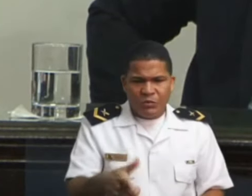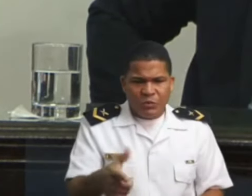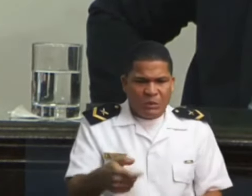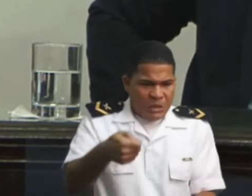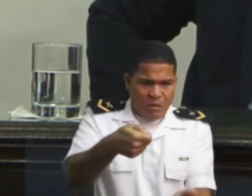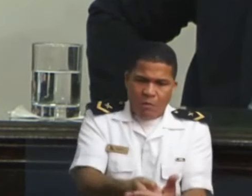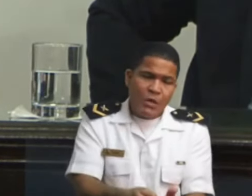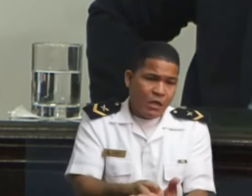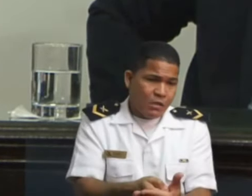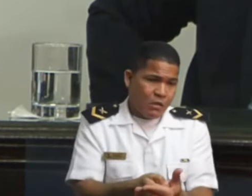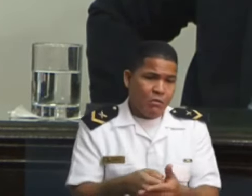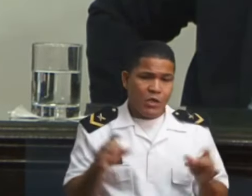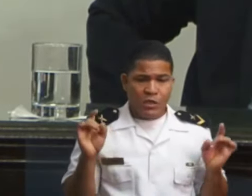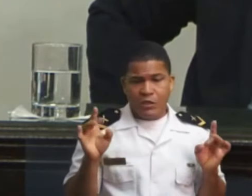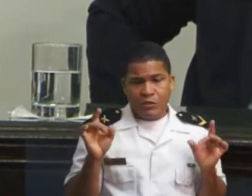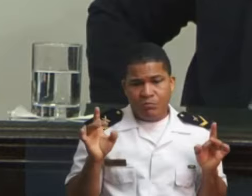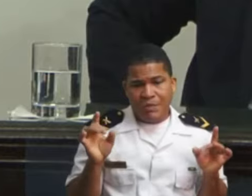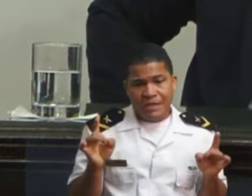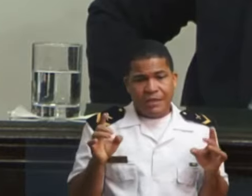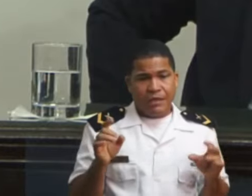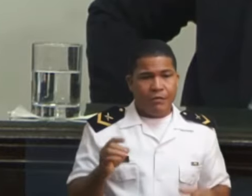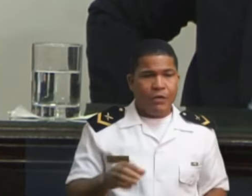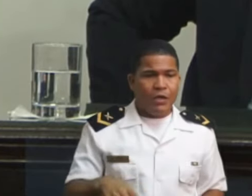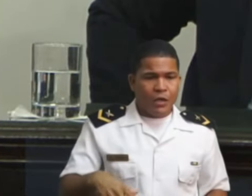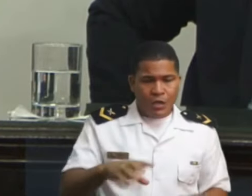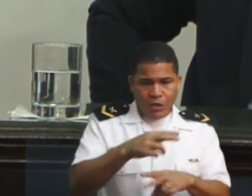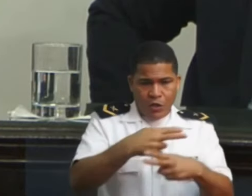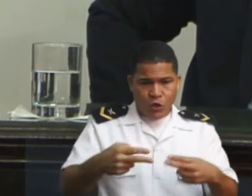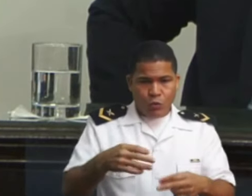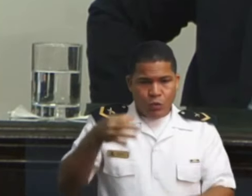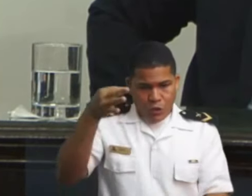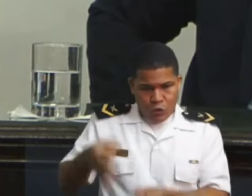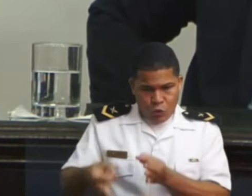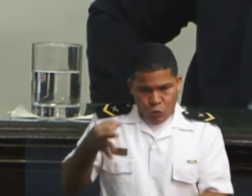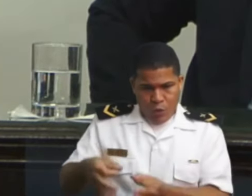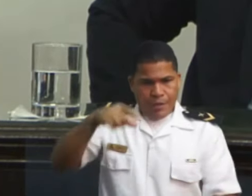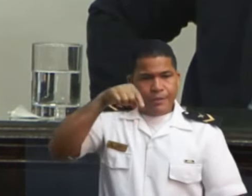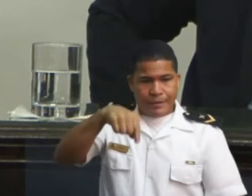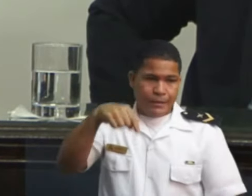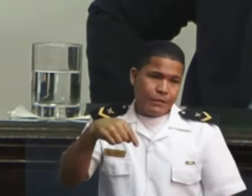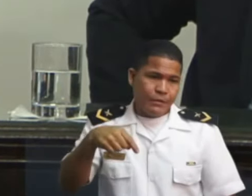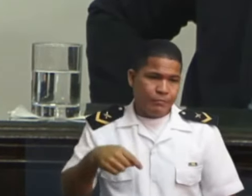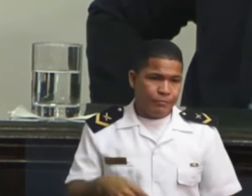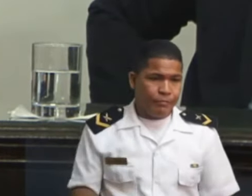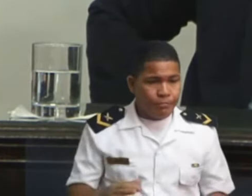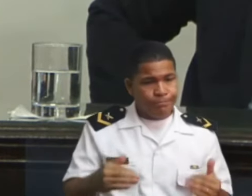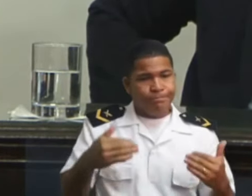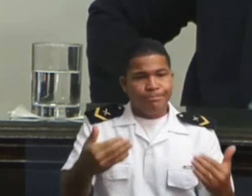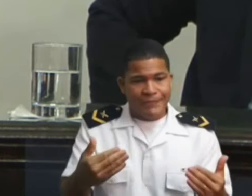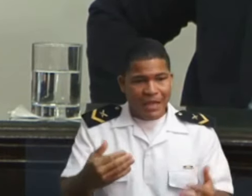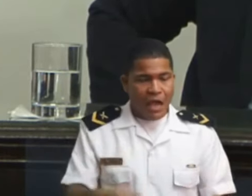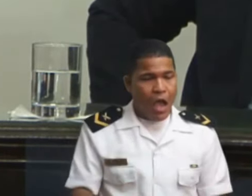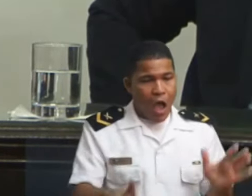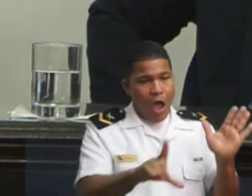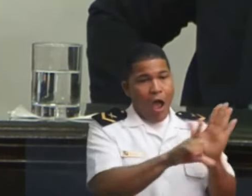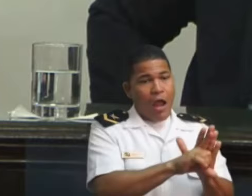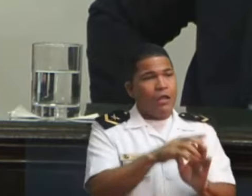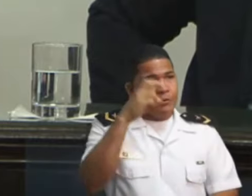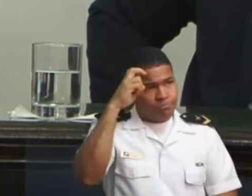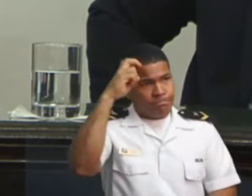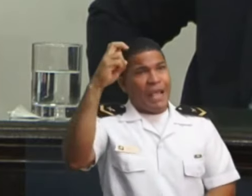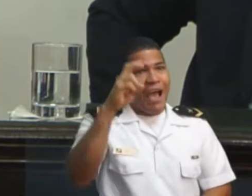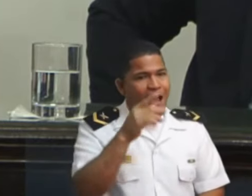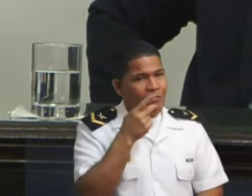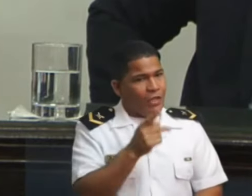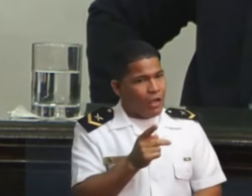conhecimentos específicos sobre o que se julga aqui no Tribunal Marítimo. Então, a lei inteligentemente disse, olha,